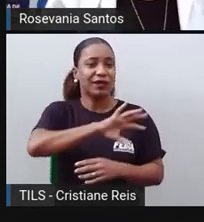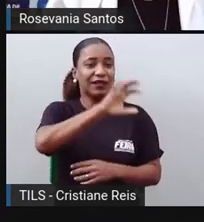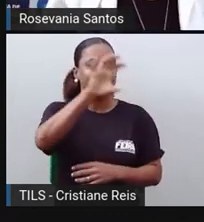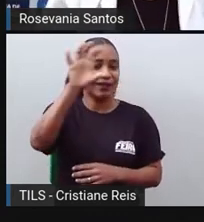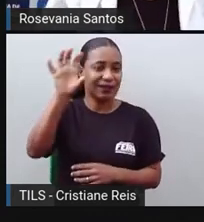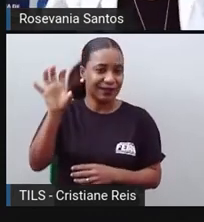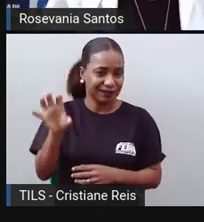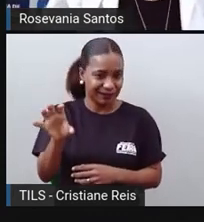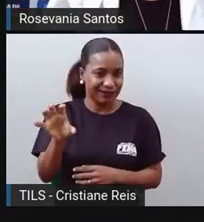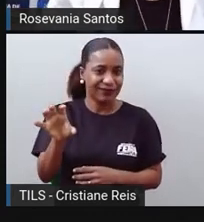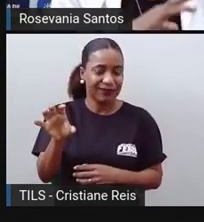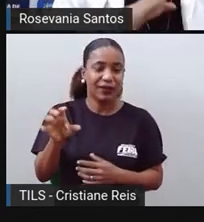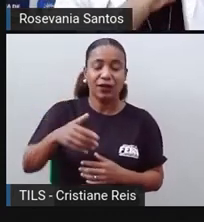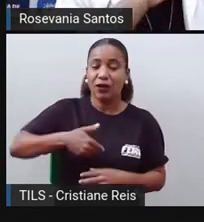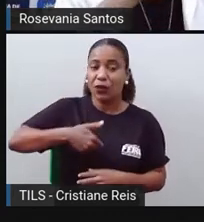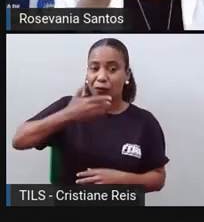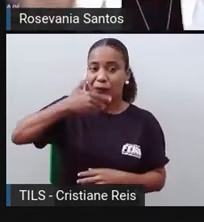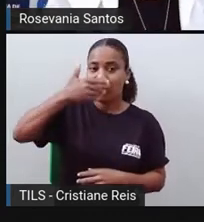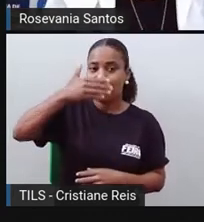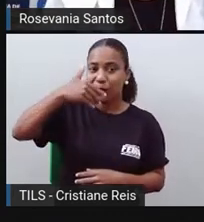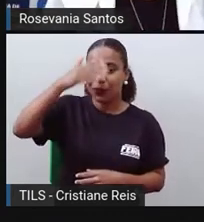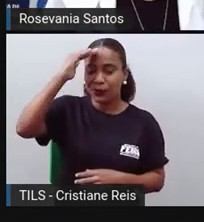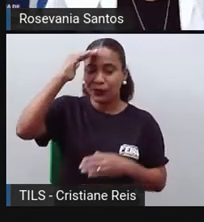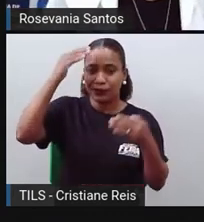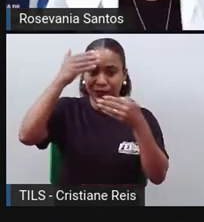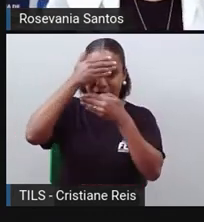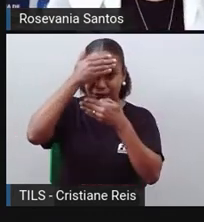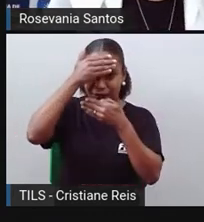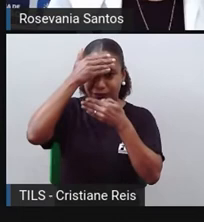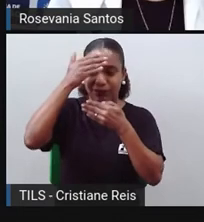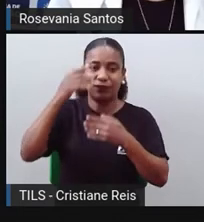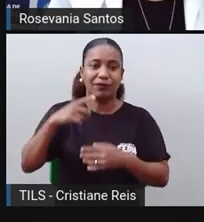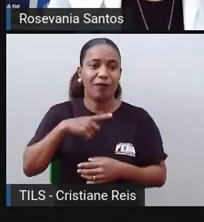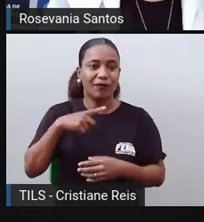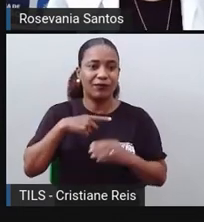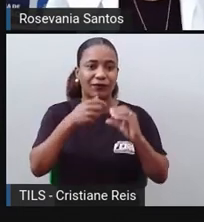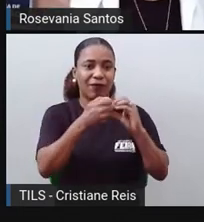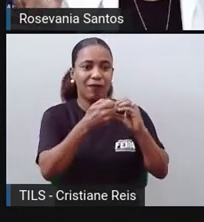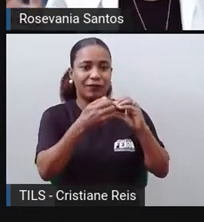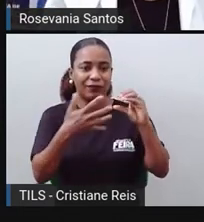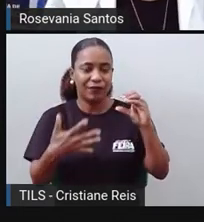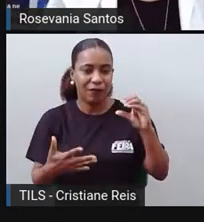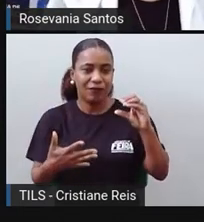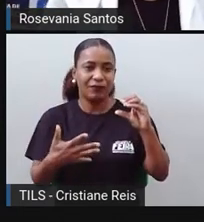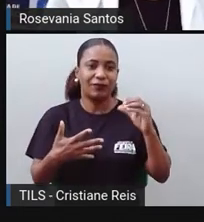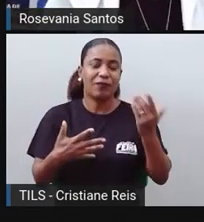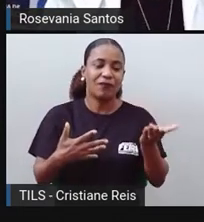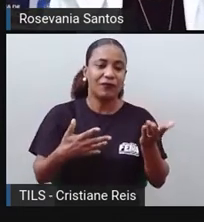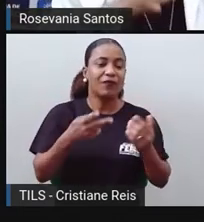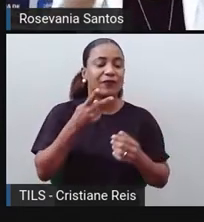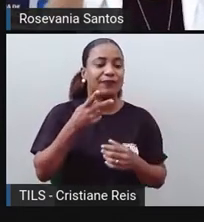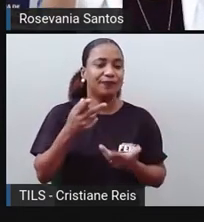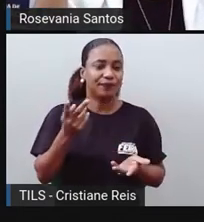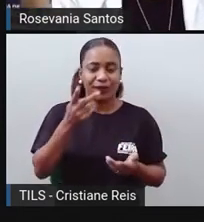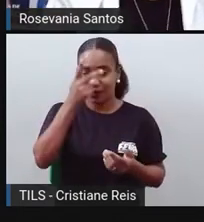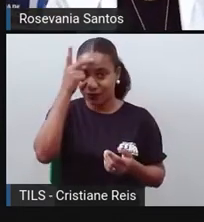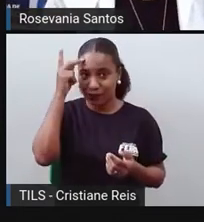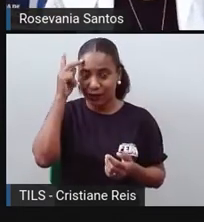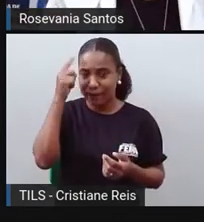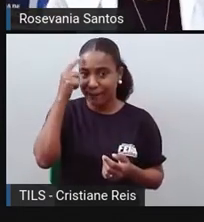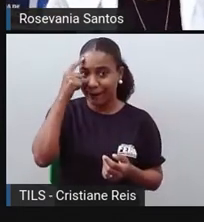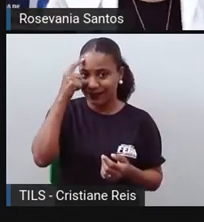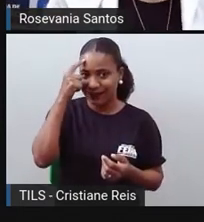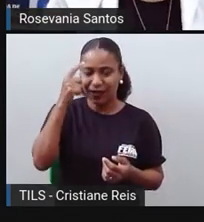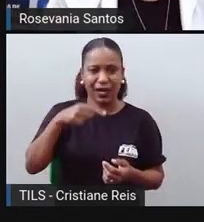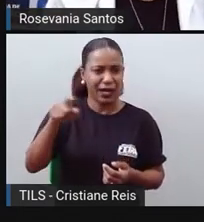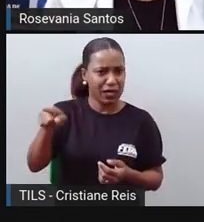a parte, né, dos muçulmanos, acaba atribuindo algumas características, como a fala de muçulmano, as pessoas já têm aquela ideia